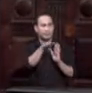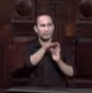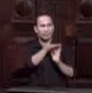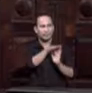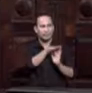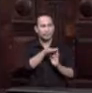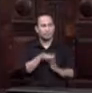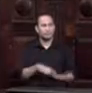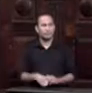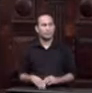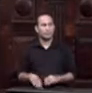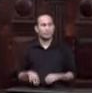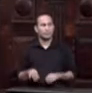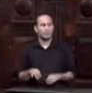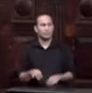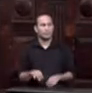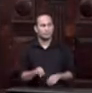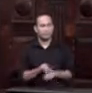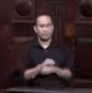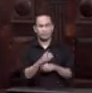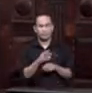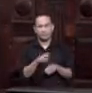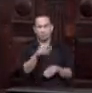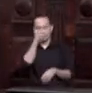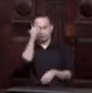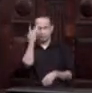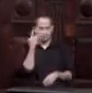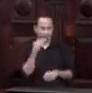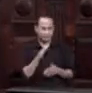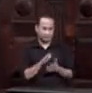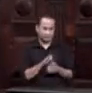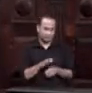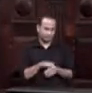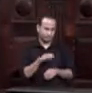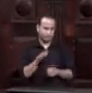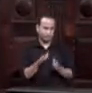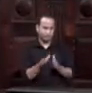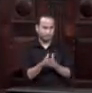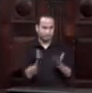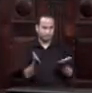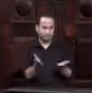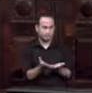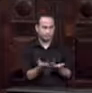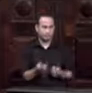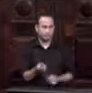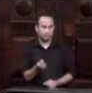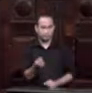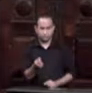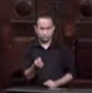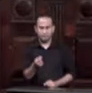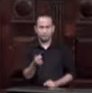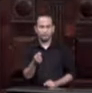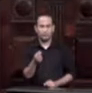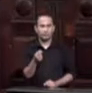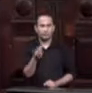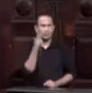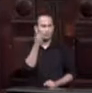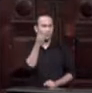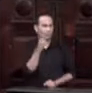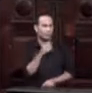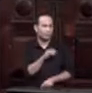inclusive, sobre os mais pobres. E esse dinheiro que sobretaxa a população do Rio de Janeiro,